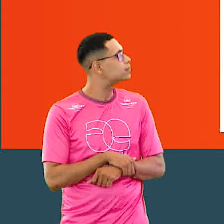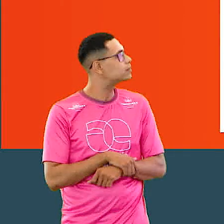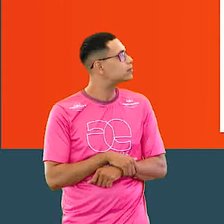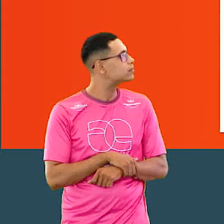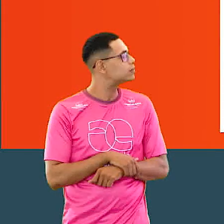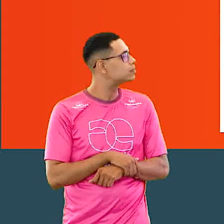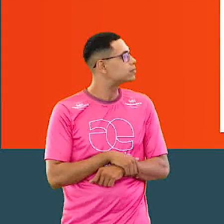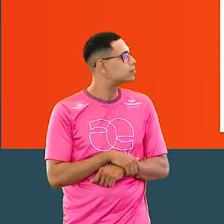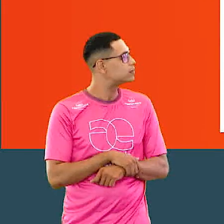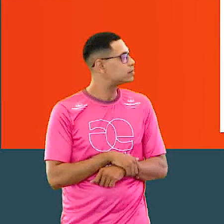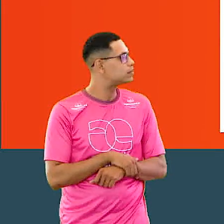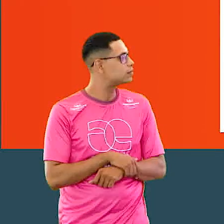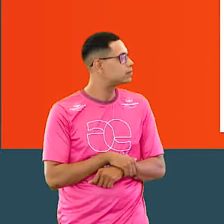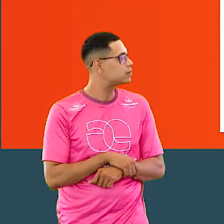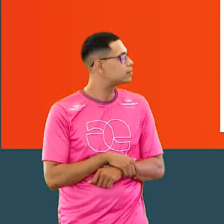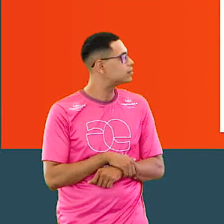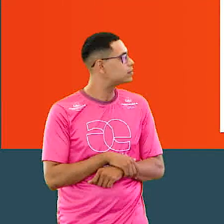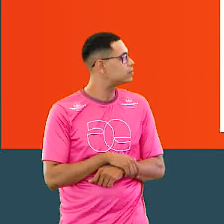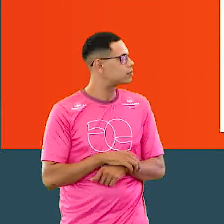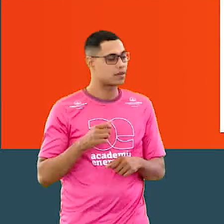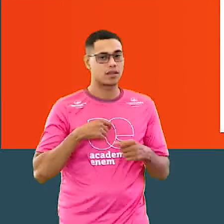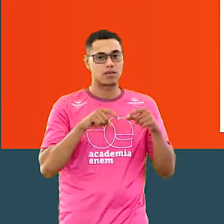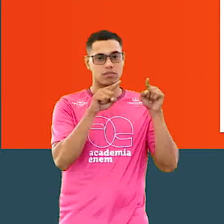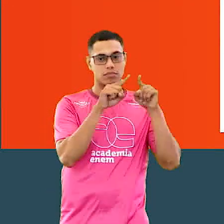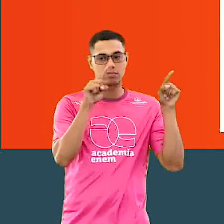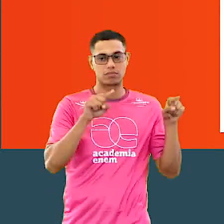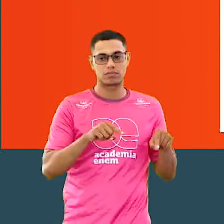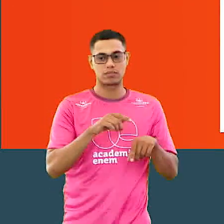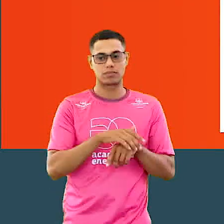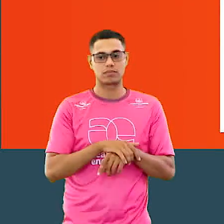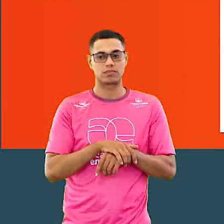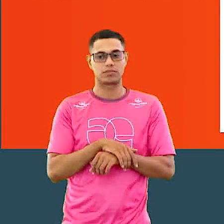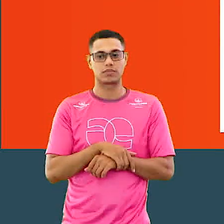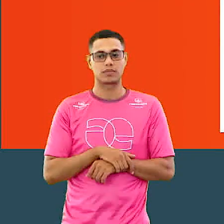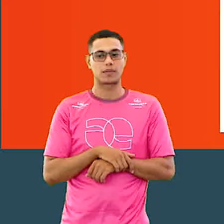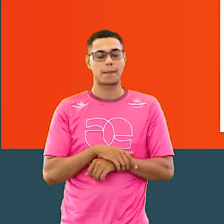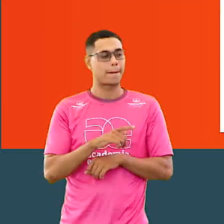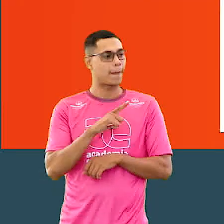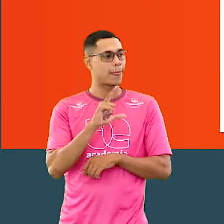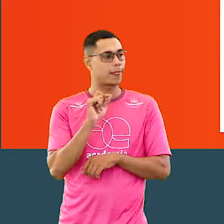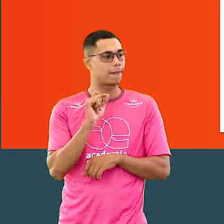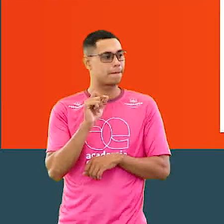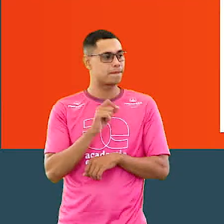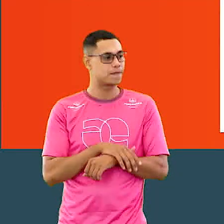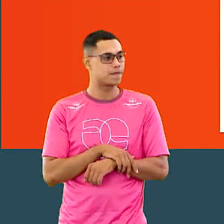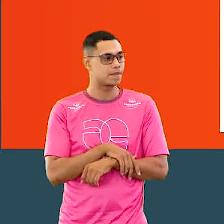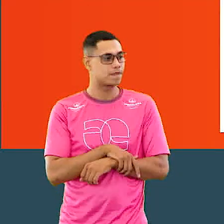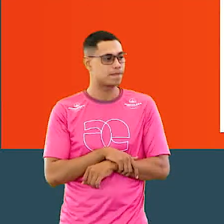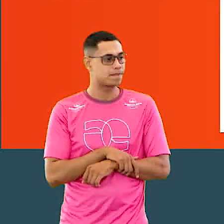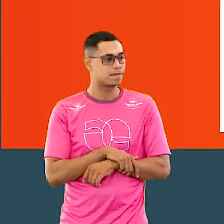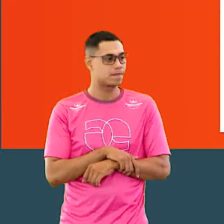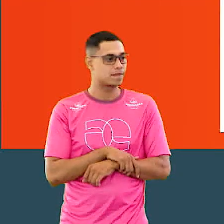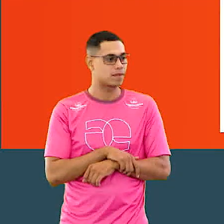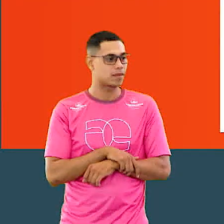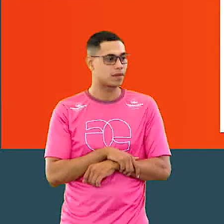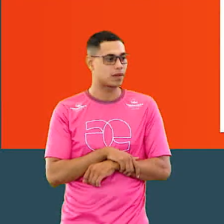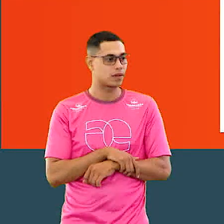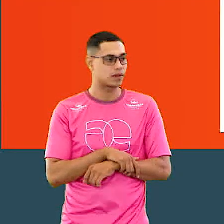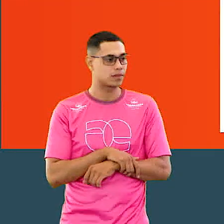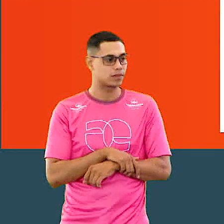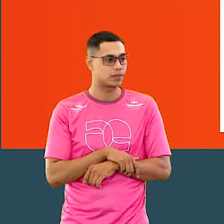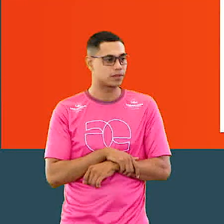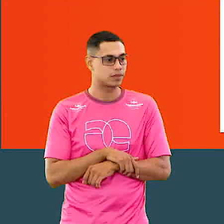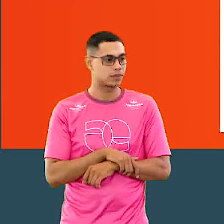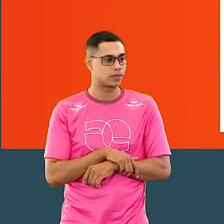Vamos lá. Esses programas, gente, é o seguinte, vocês precisam, quando vocês estão lá mexendo no